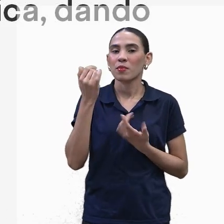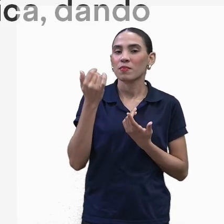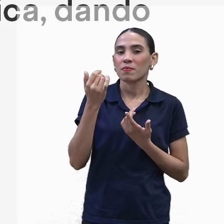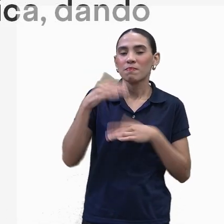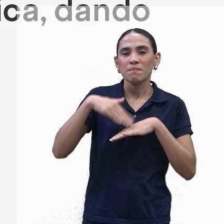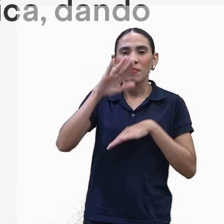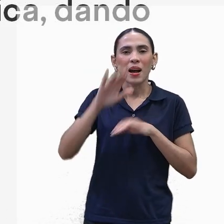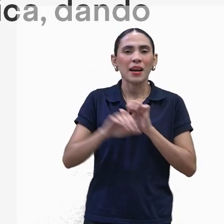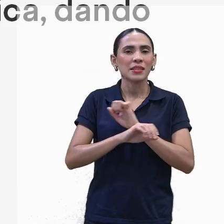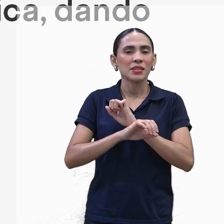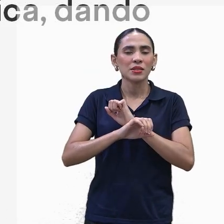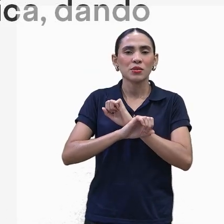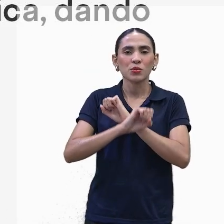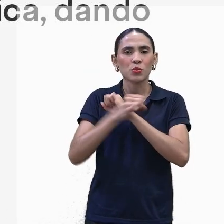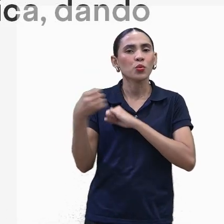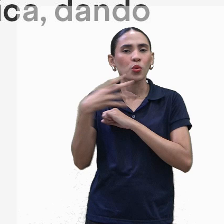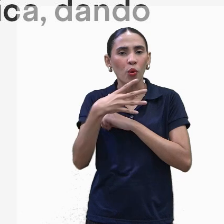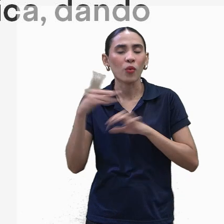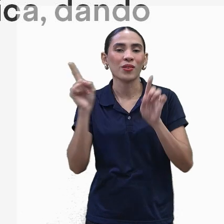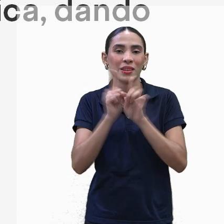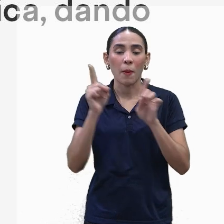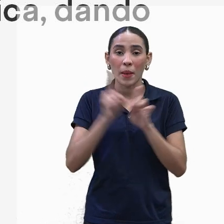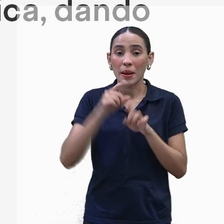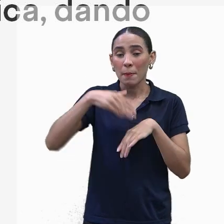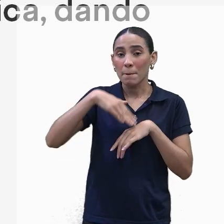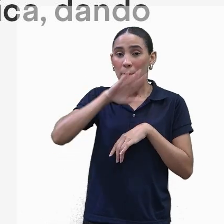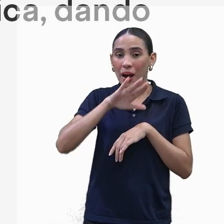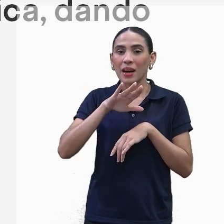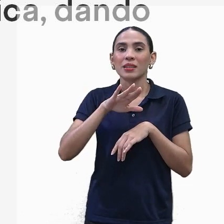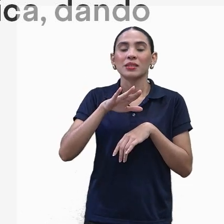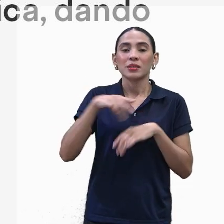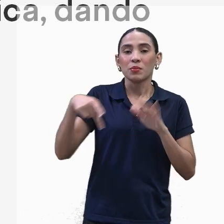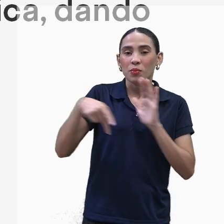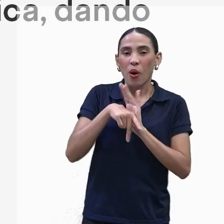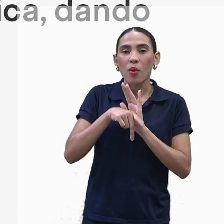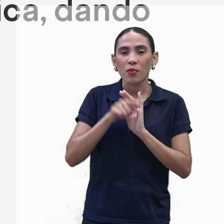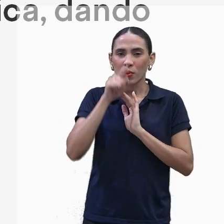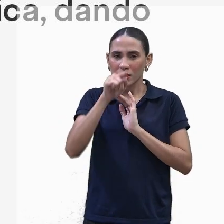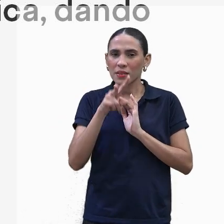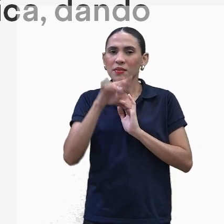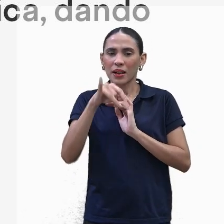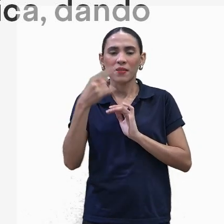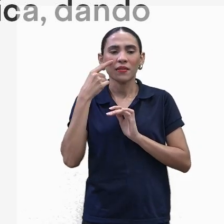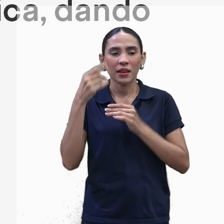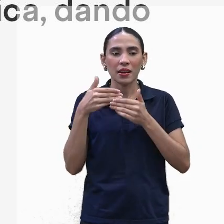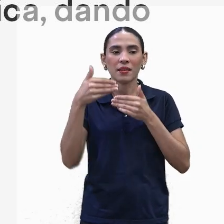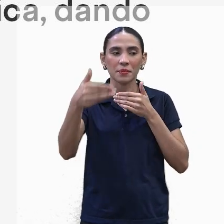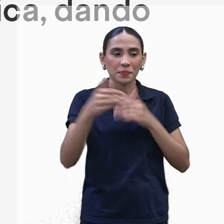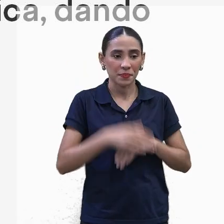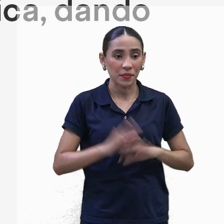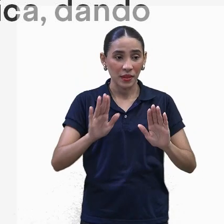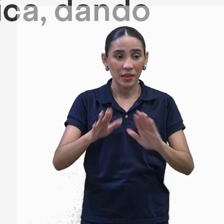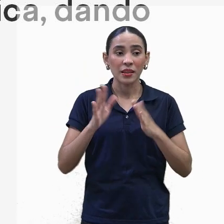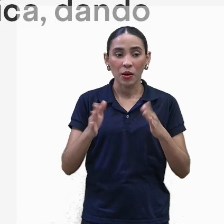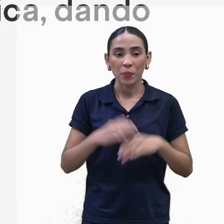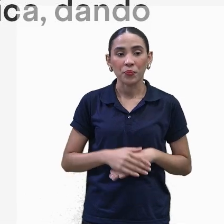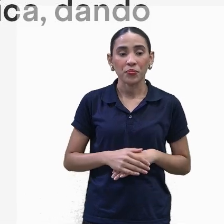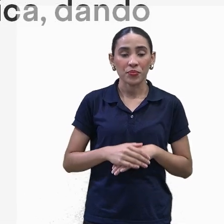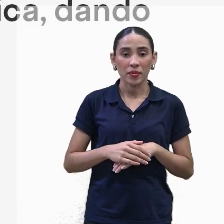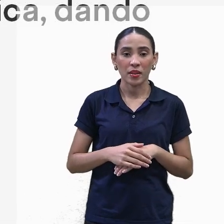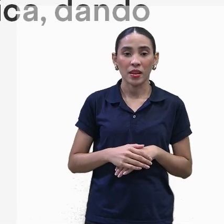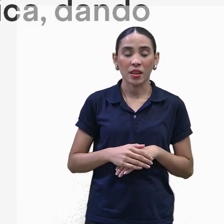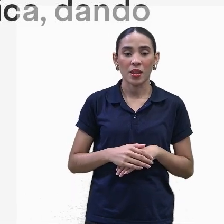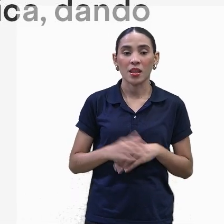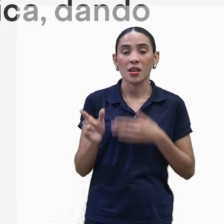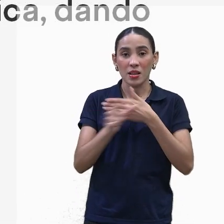mais clássico e mais racional ainda, que vocês vão ver ainda para frente, tá bom? Então, esses